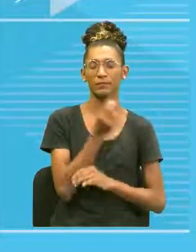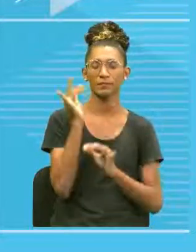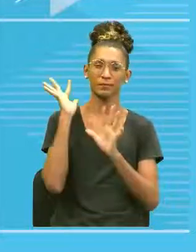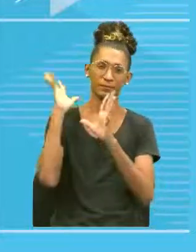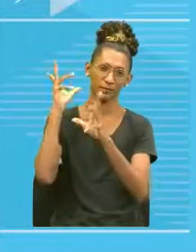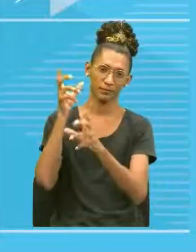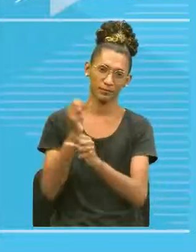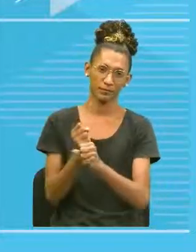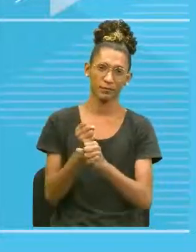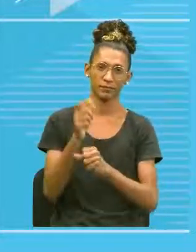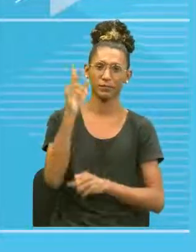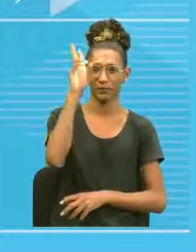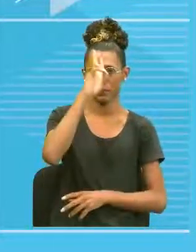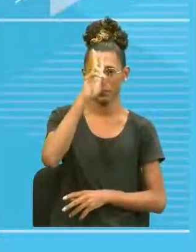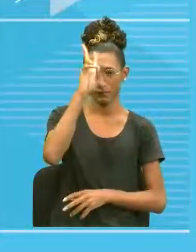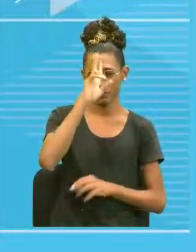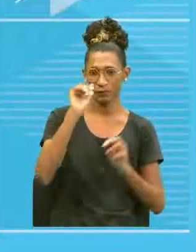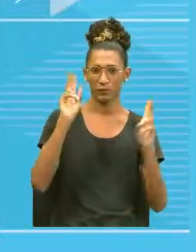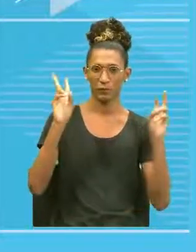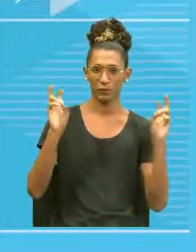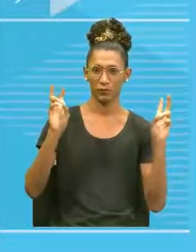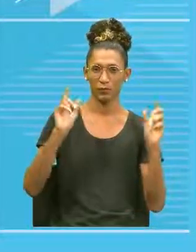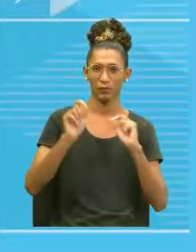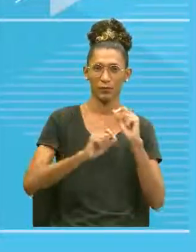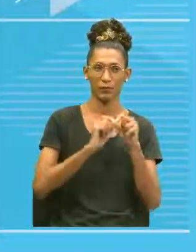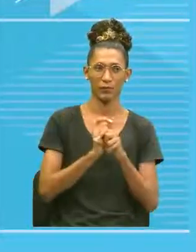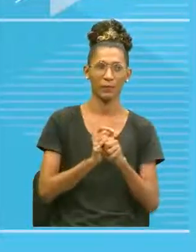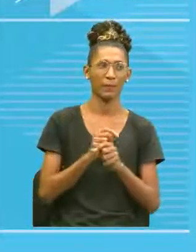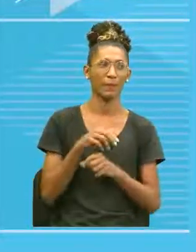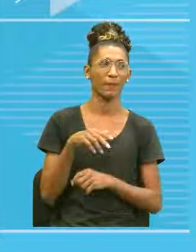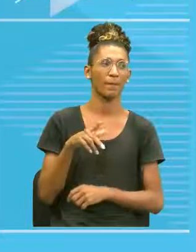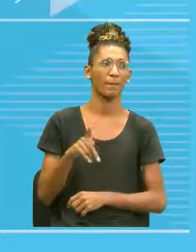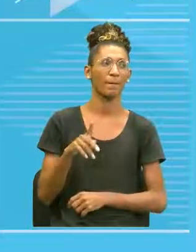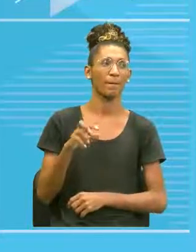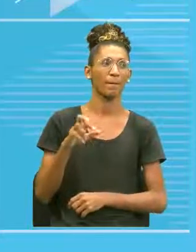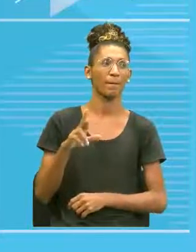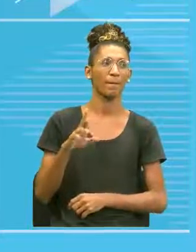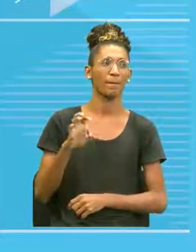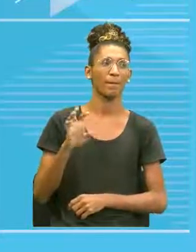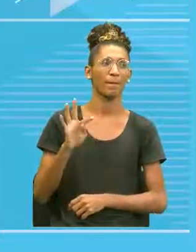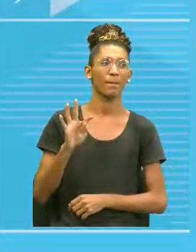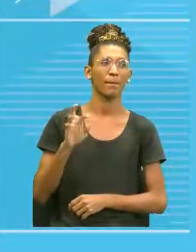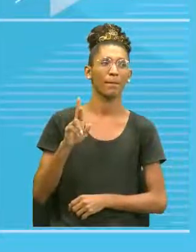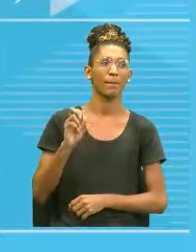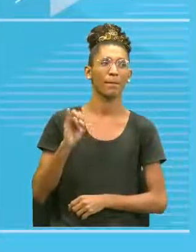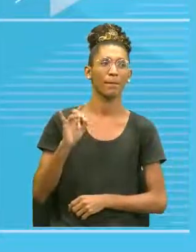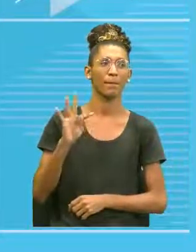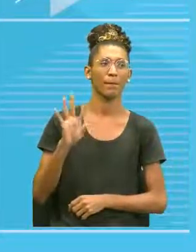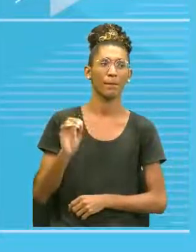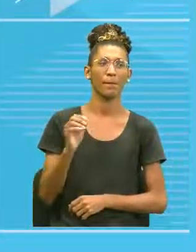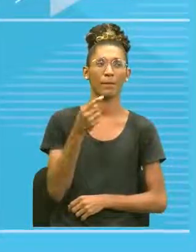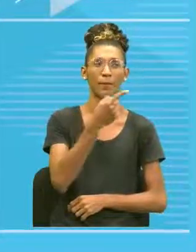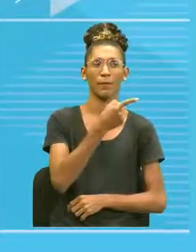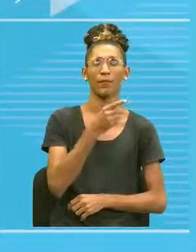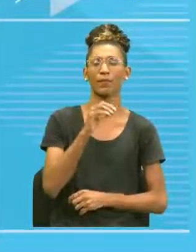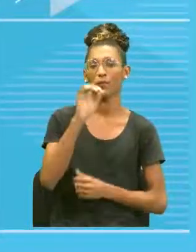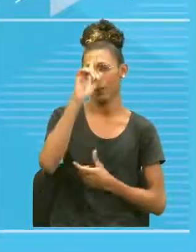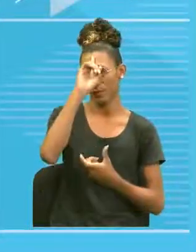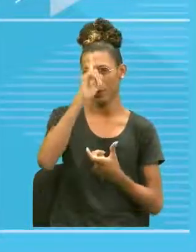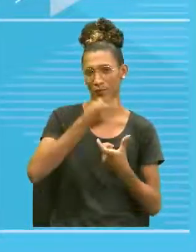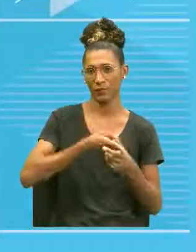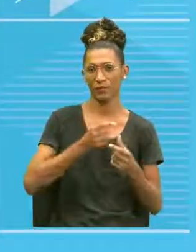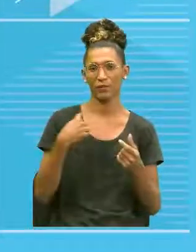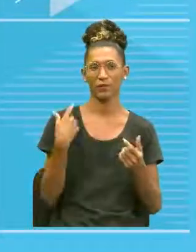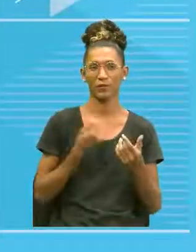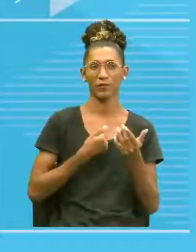revisão sobre o Pretérito pluscuamperfecto de indicativo tá então a gente vai começar com